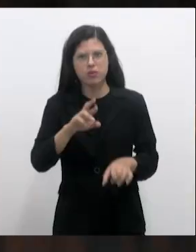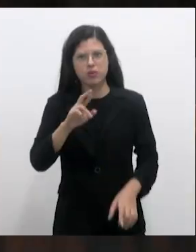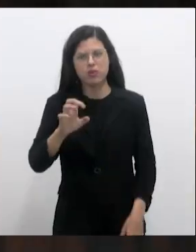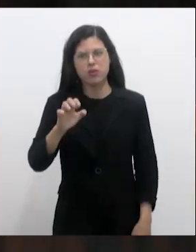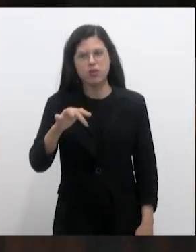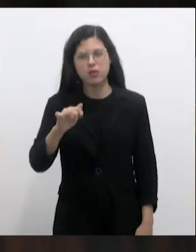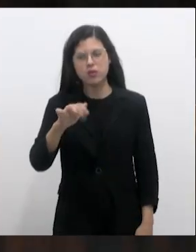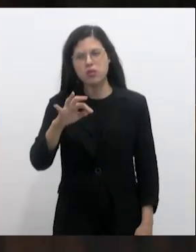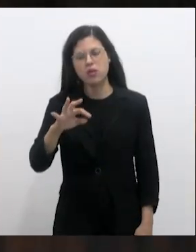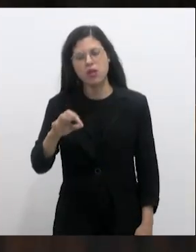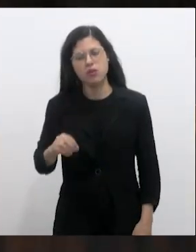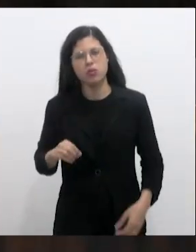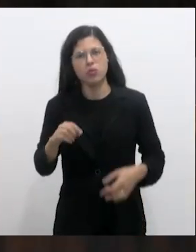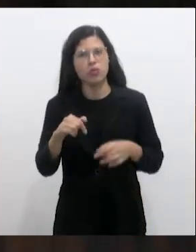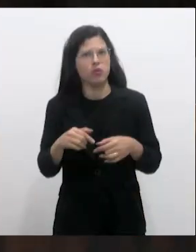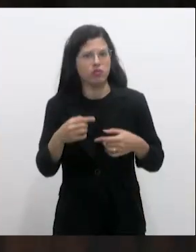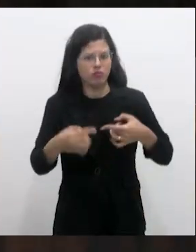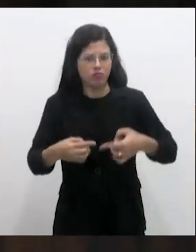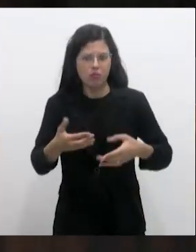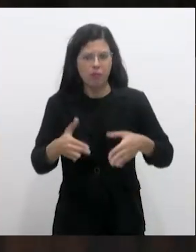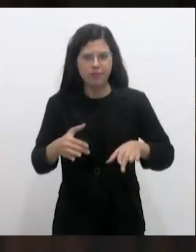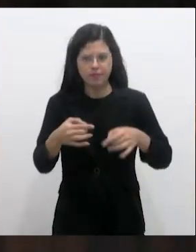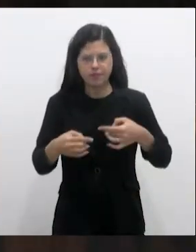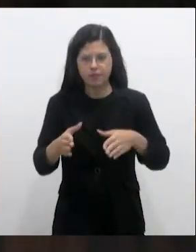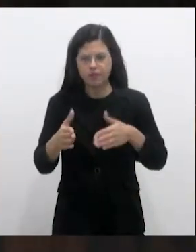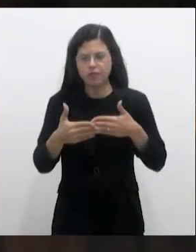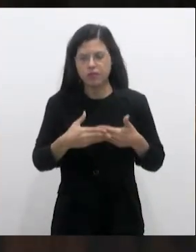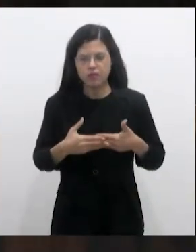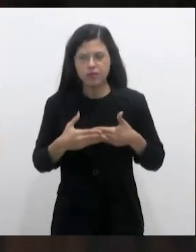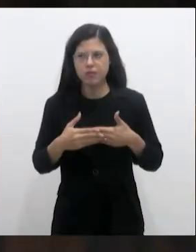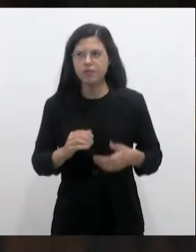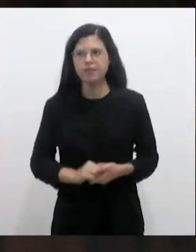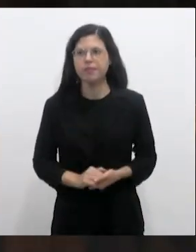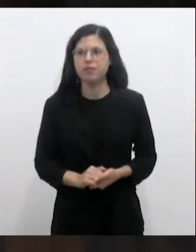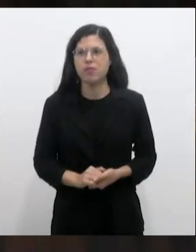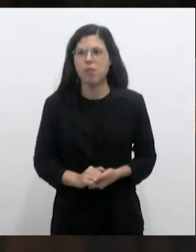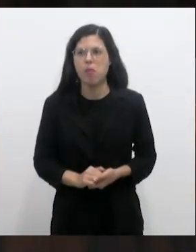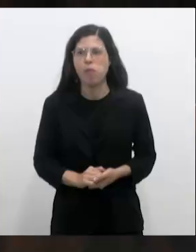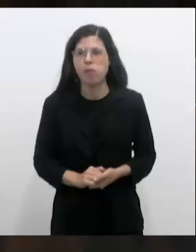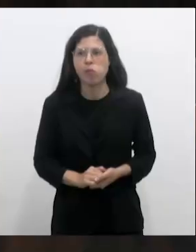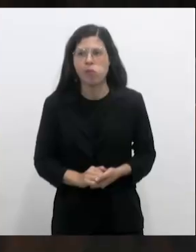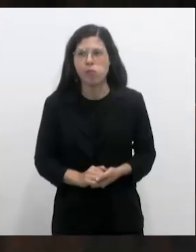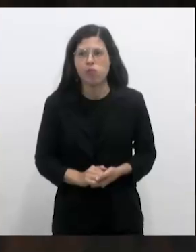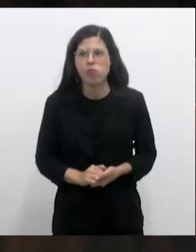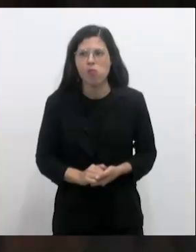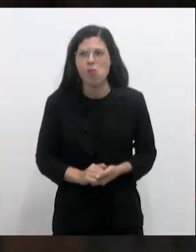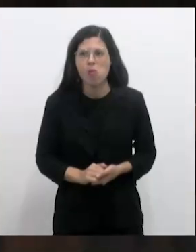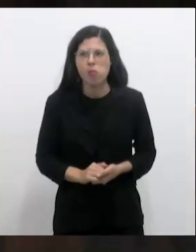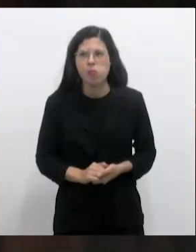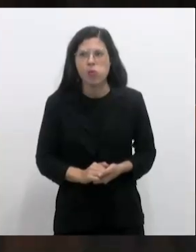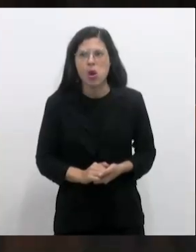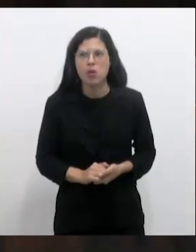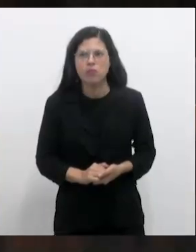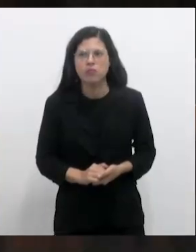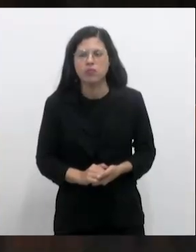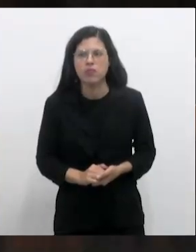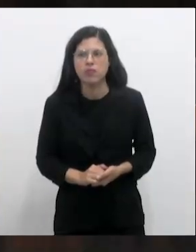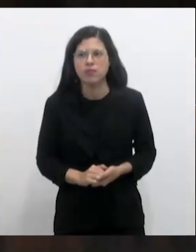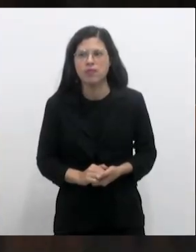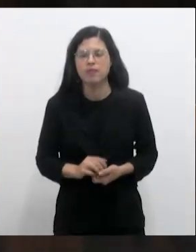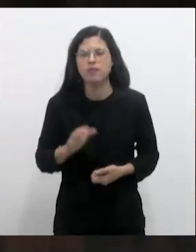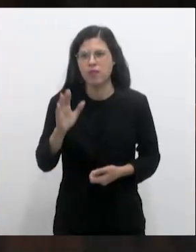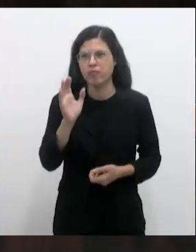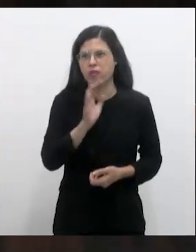discussão. Não havendo quem queira discutir, é encerrada a discussão. Presidente, Deputado- rapidamente, só parabenizar o deputado Pedro